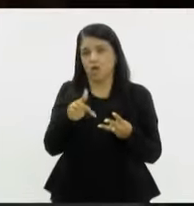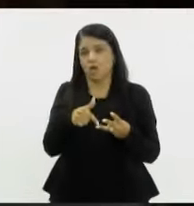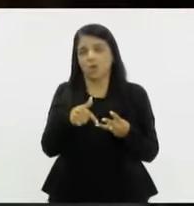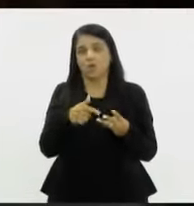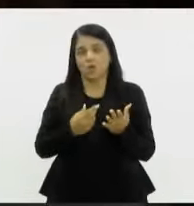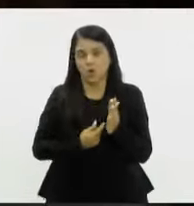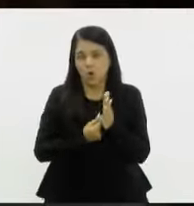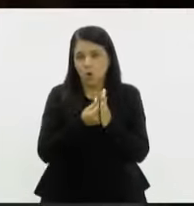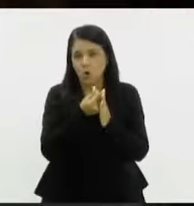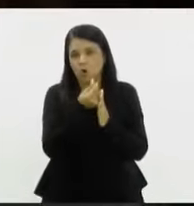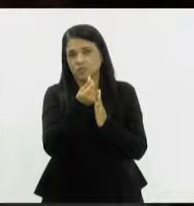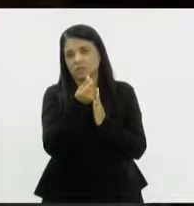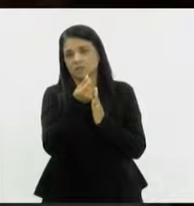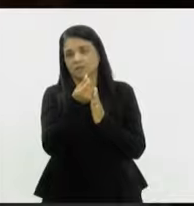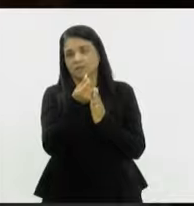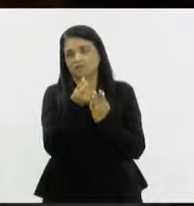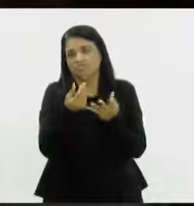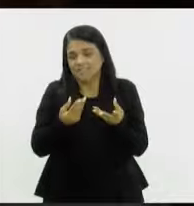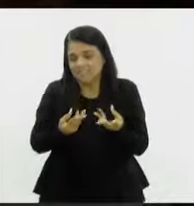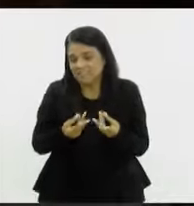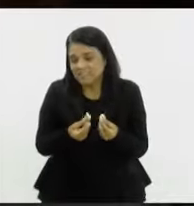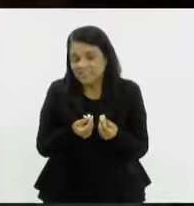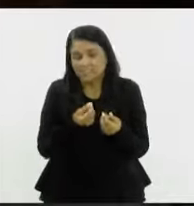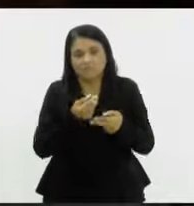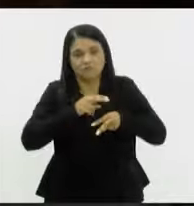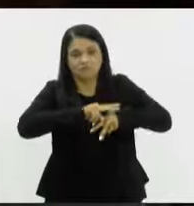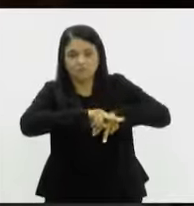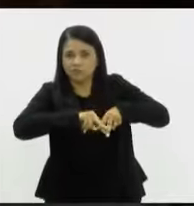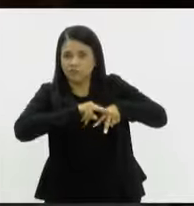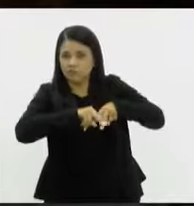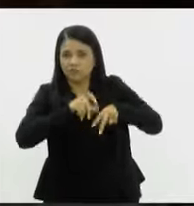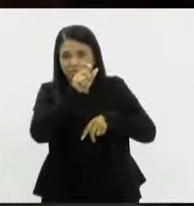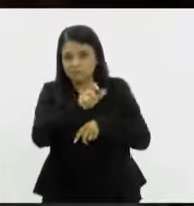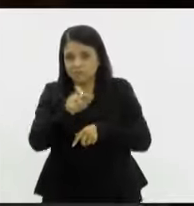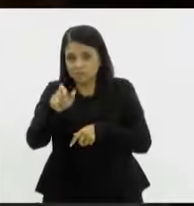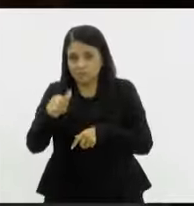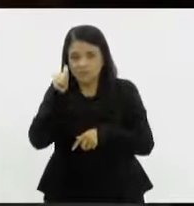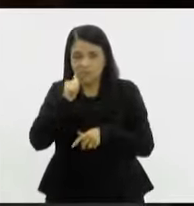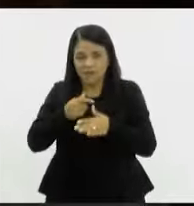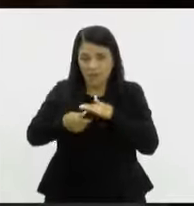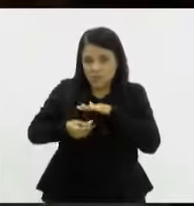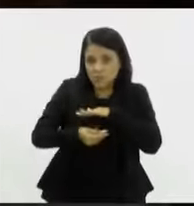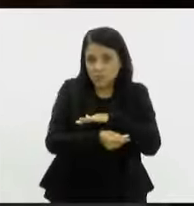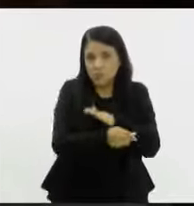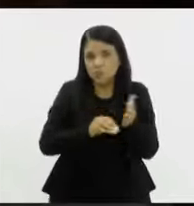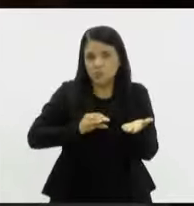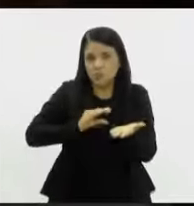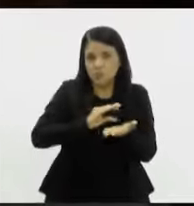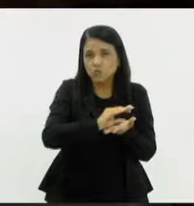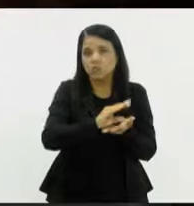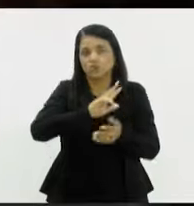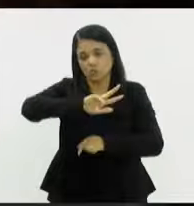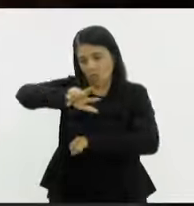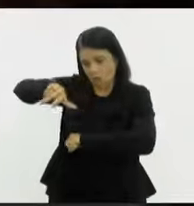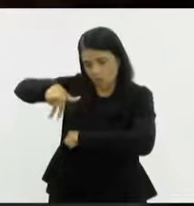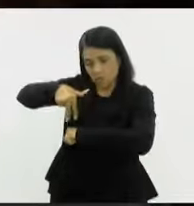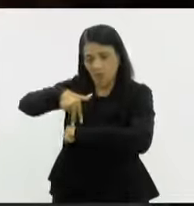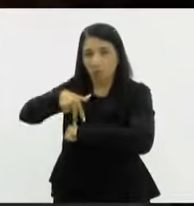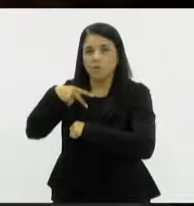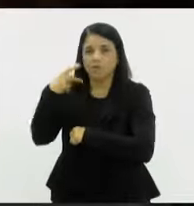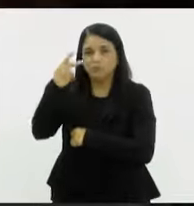orçamento sensível de gênero que é o orçamento da mulher são recursos do orçamento da União para que os as